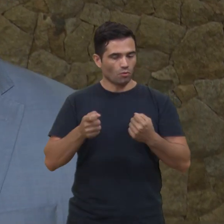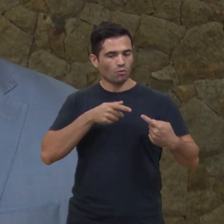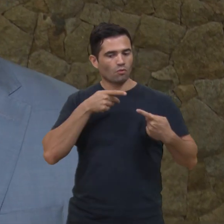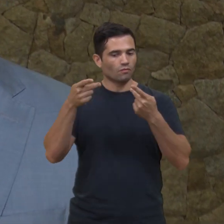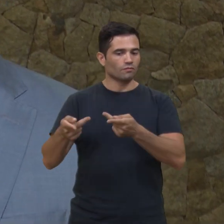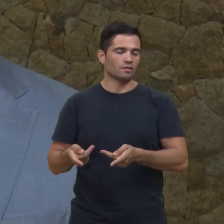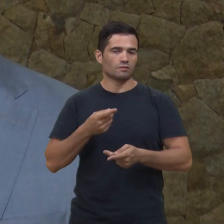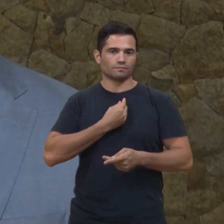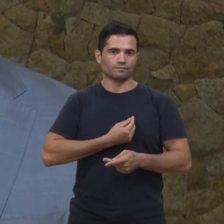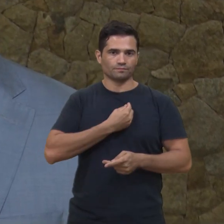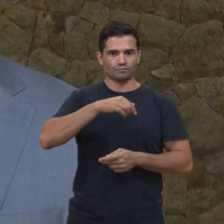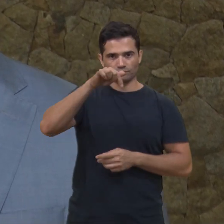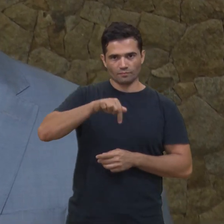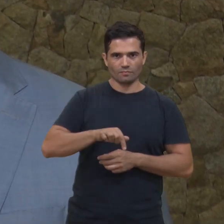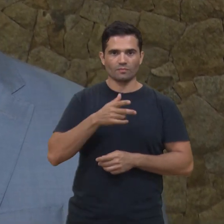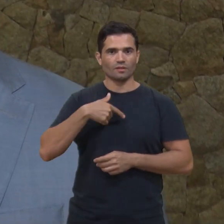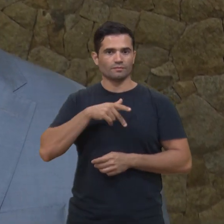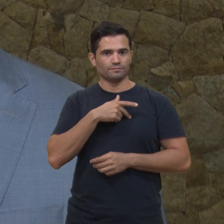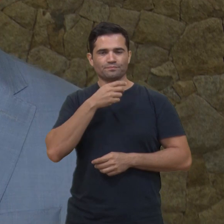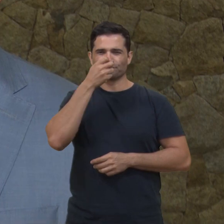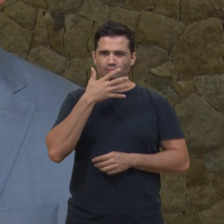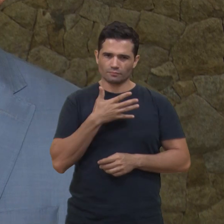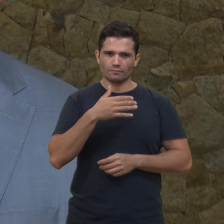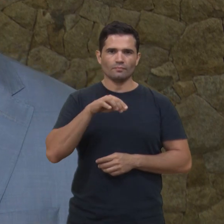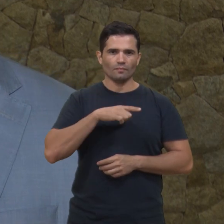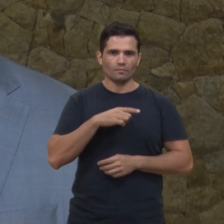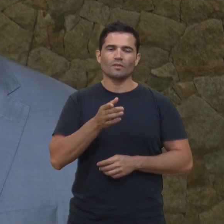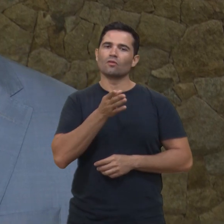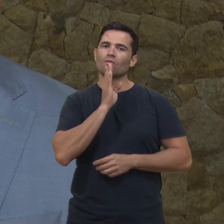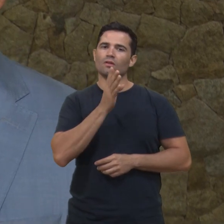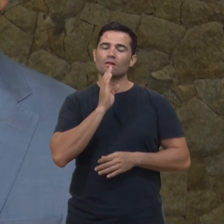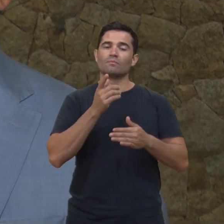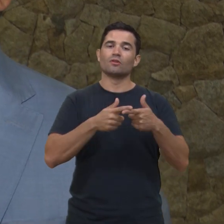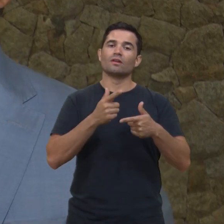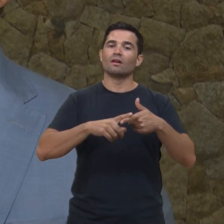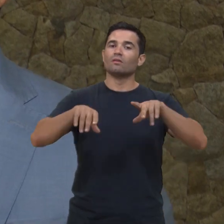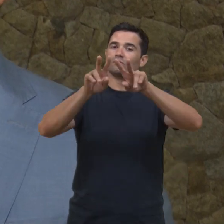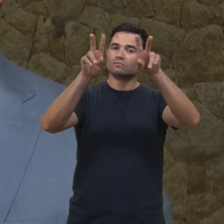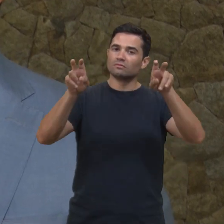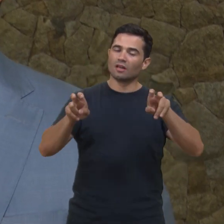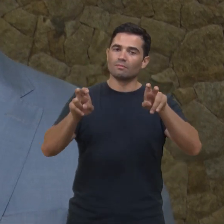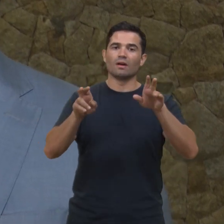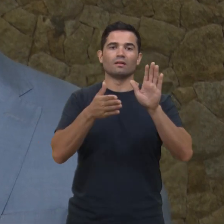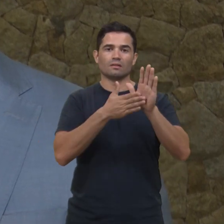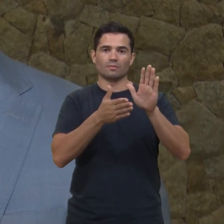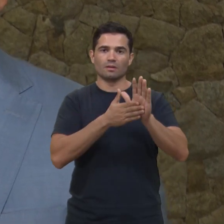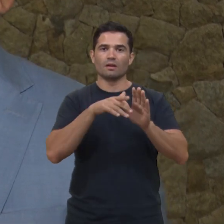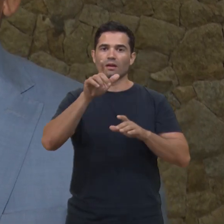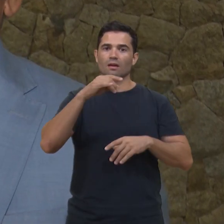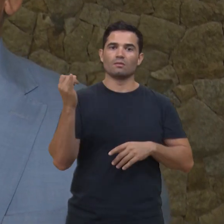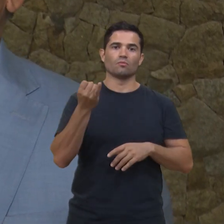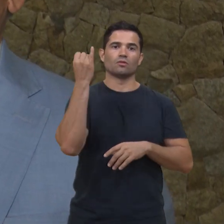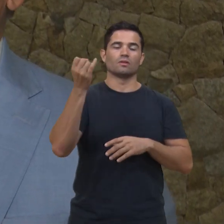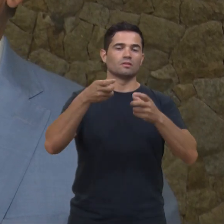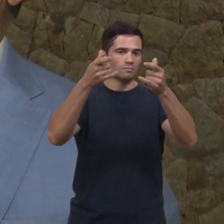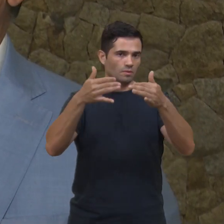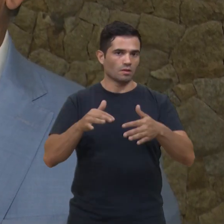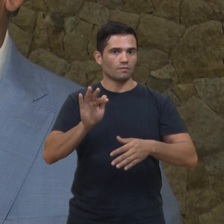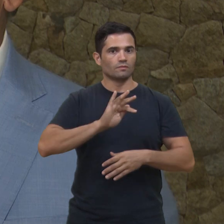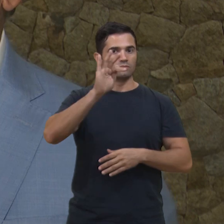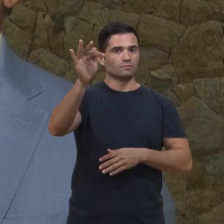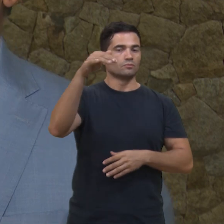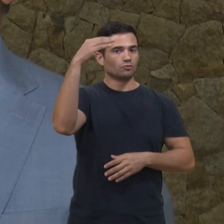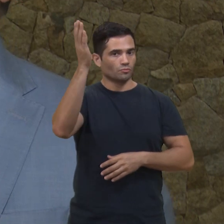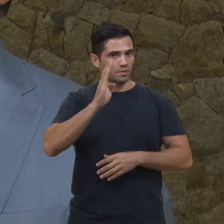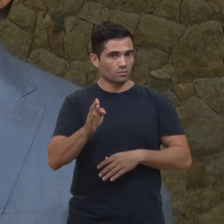convite para estar aqui com a gente, e a gente está numa expectativa muito boa de ouvir as palavras, até porque o tema da matéria é de relevância, é falar sobre o